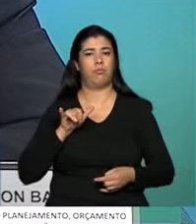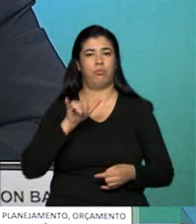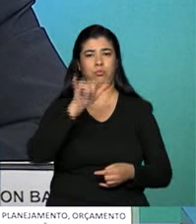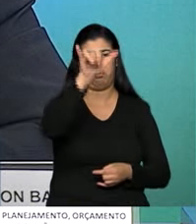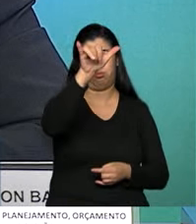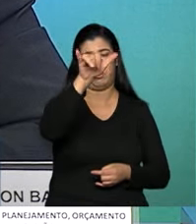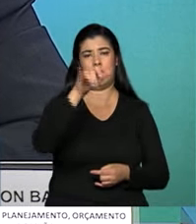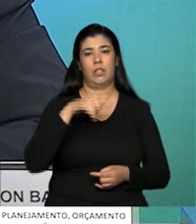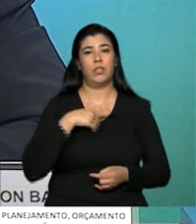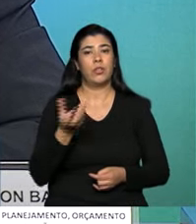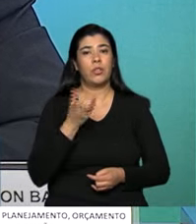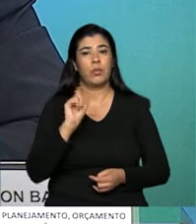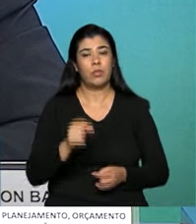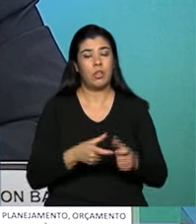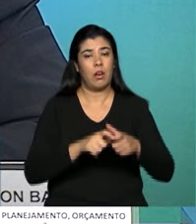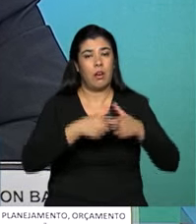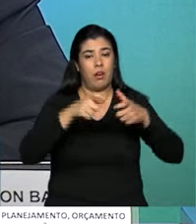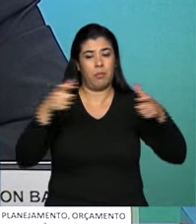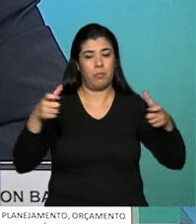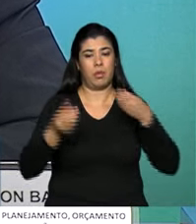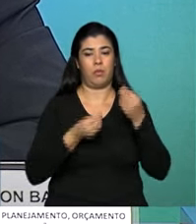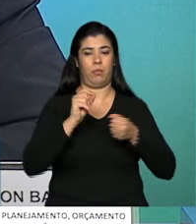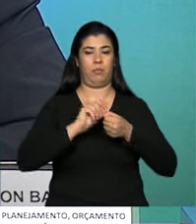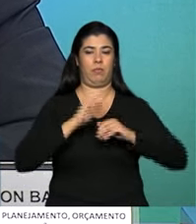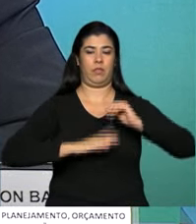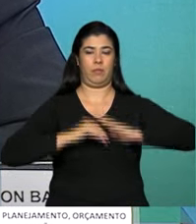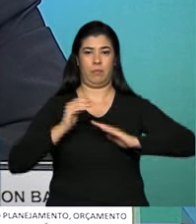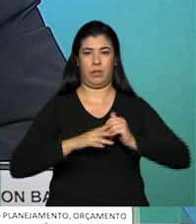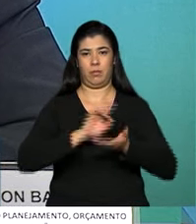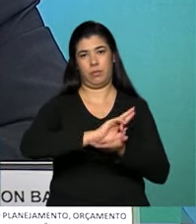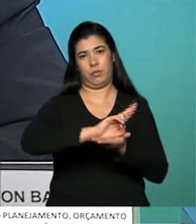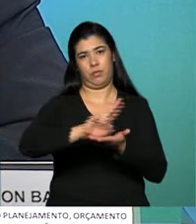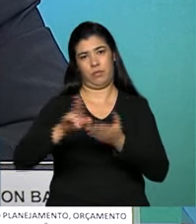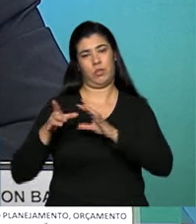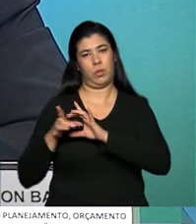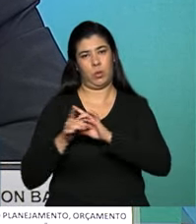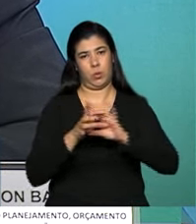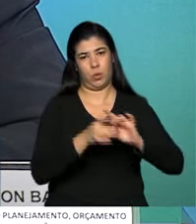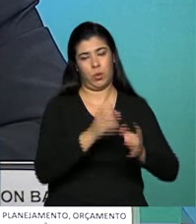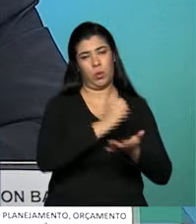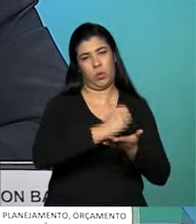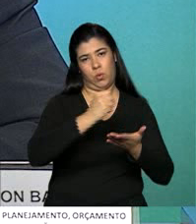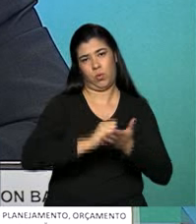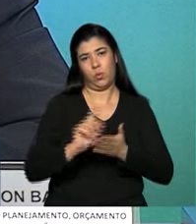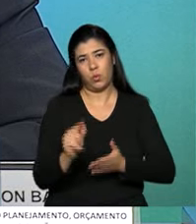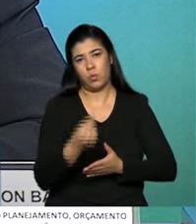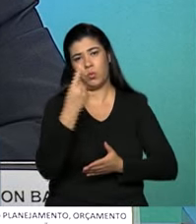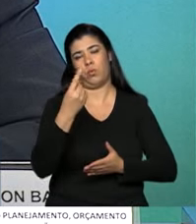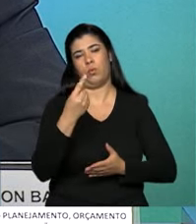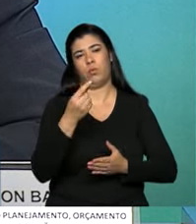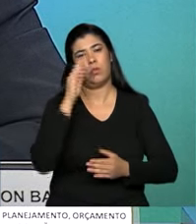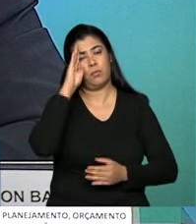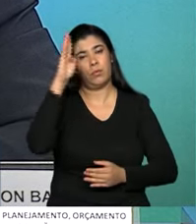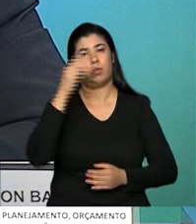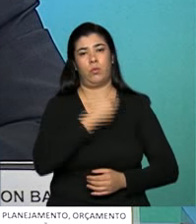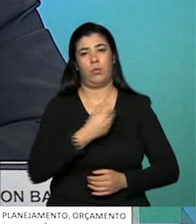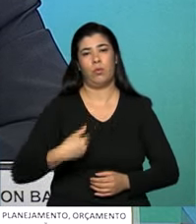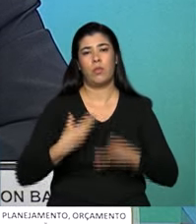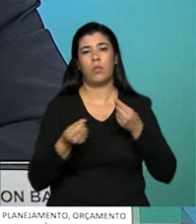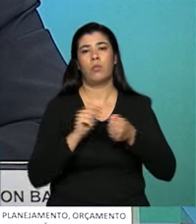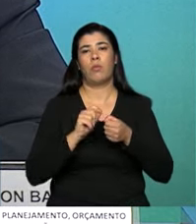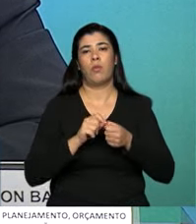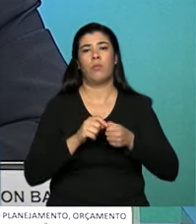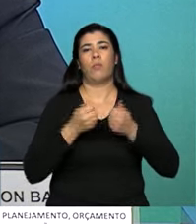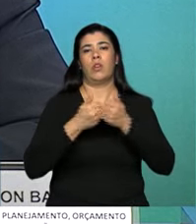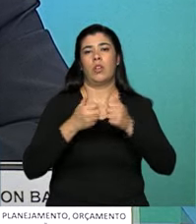gente quer estender essa iniciativa para outras áreas outras contratos de manutenção do governo principalmente transporte manutenção